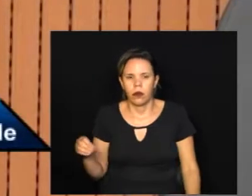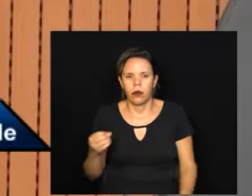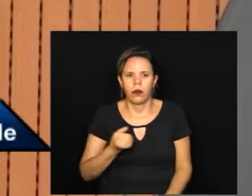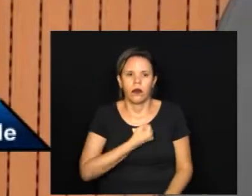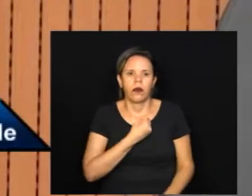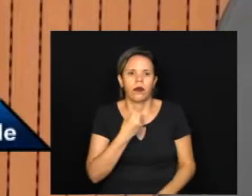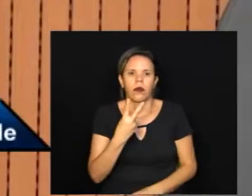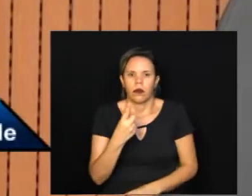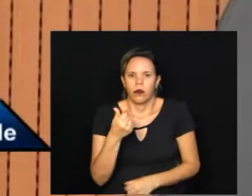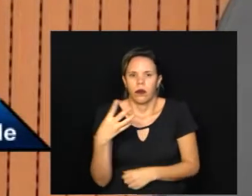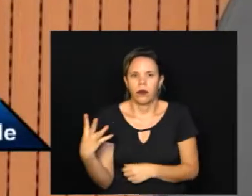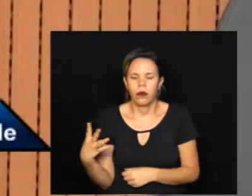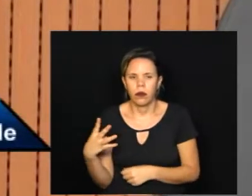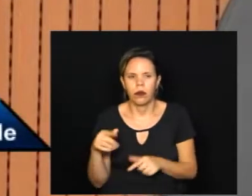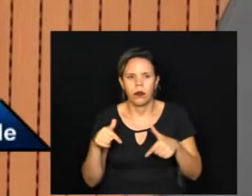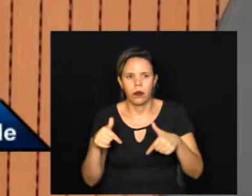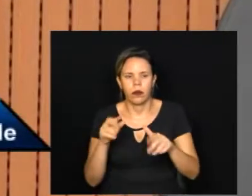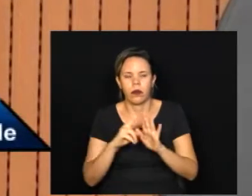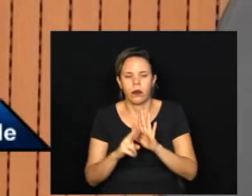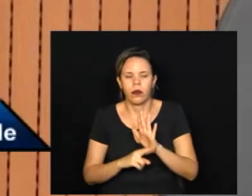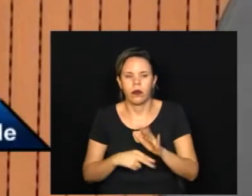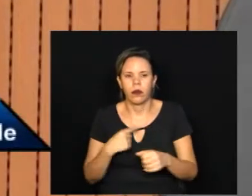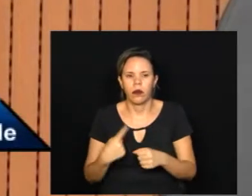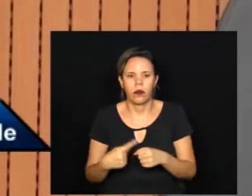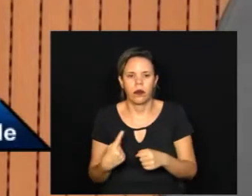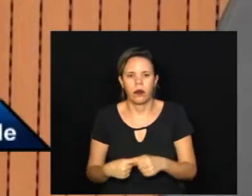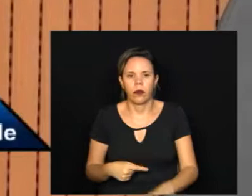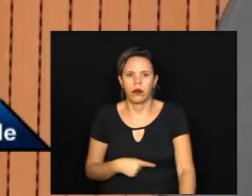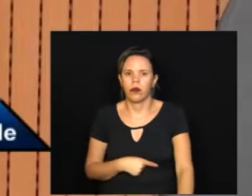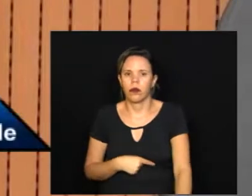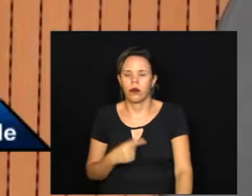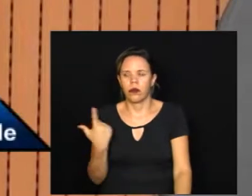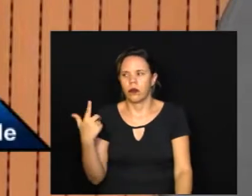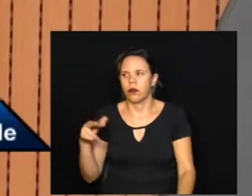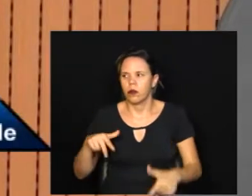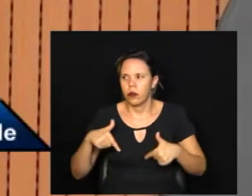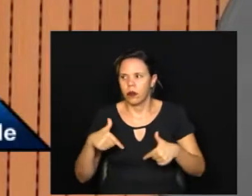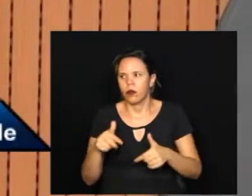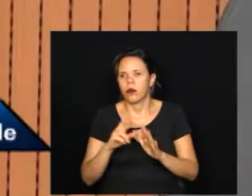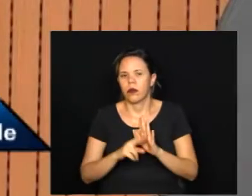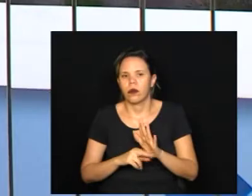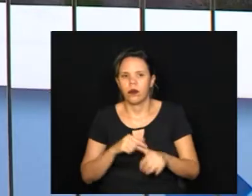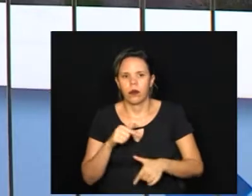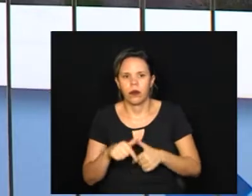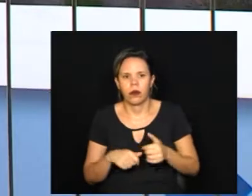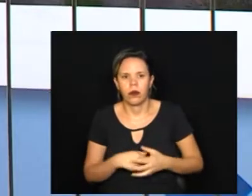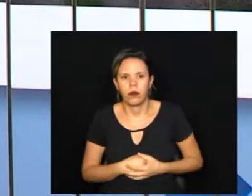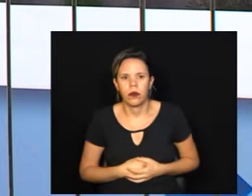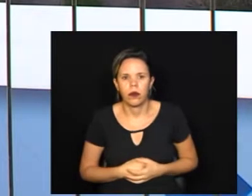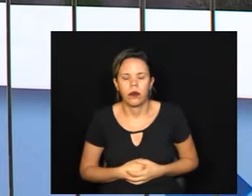2014 e outros atos normativos municipais e da outras providências.